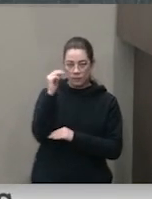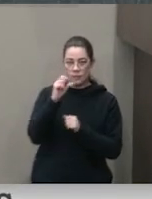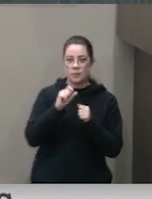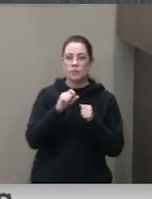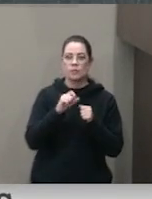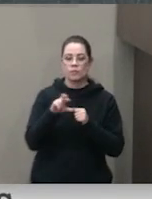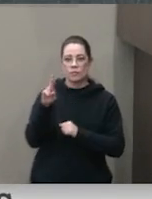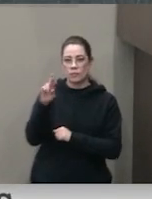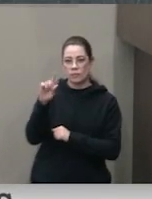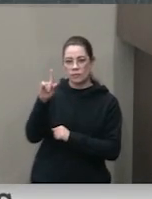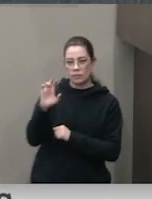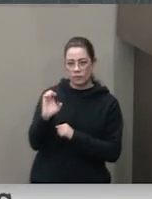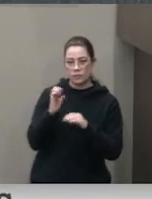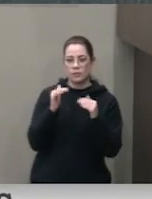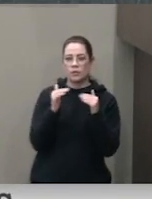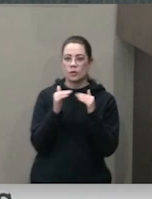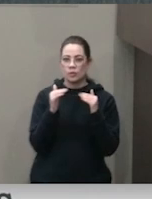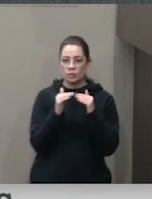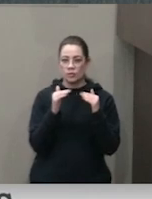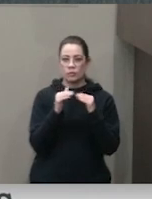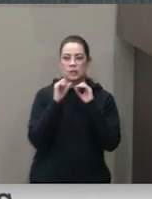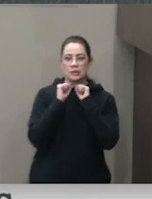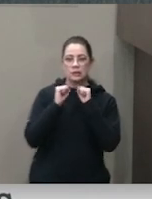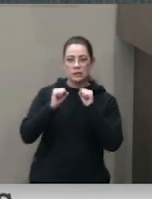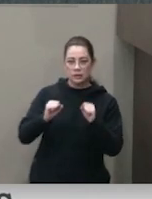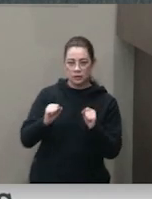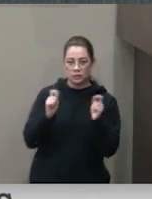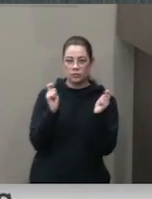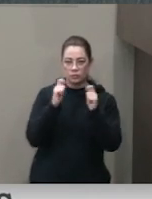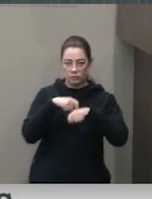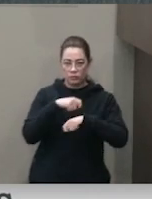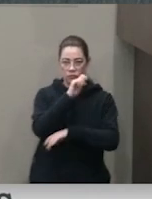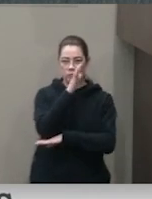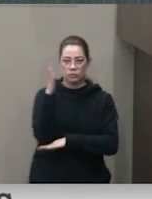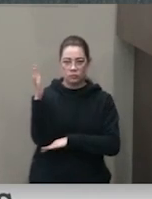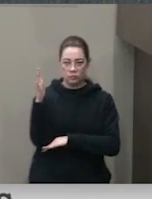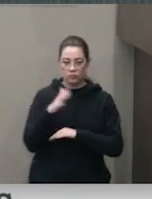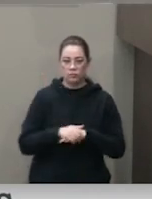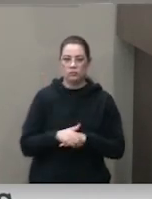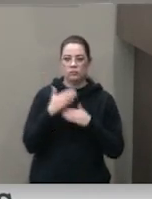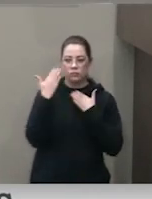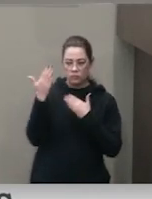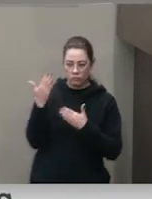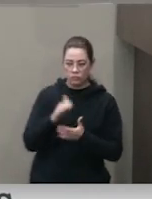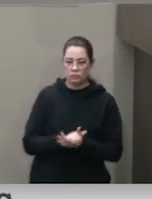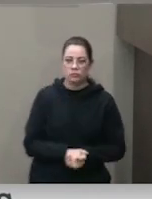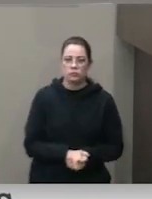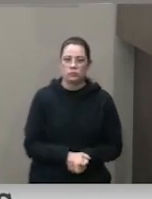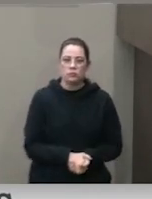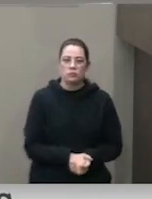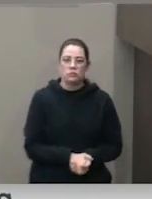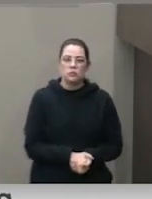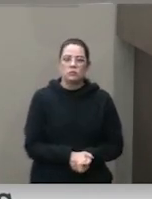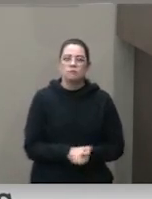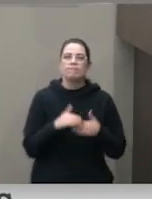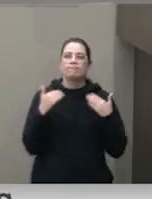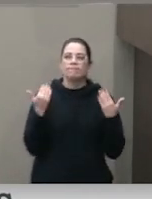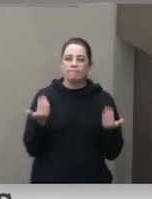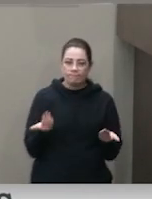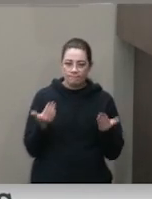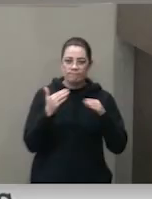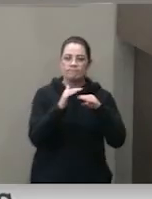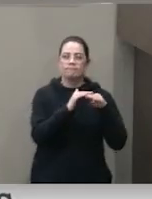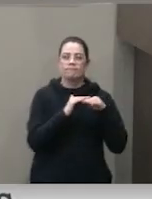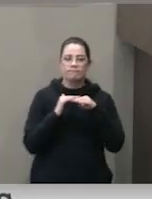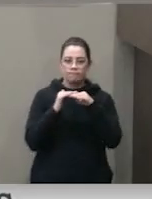pela RGE, daí em acordo com a secretaria competente, que é a do meio ambiente. Obrigado, vereadora. Obrigado pelo esclarecimento aqui, então, em comum acordo